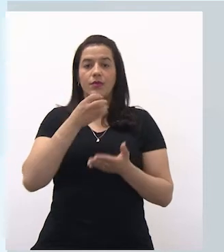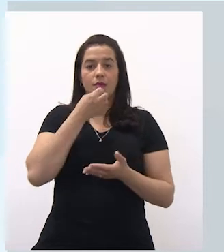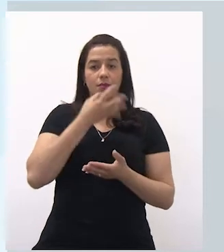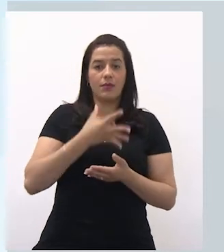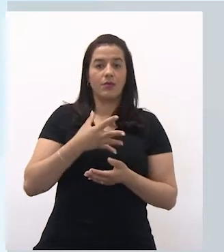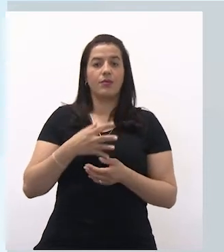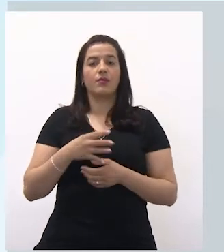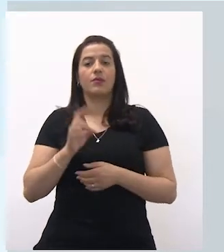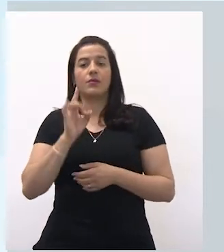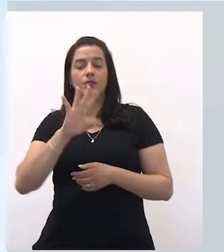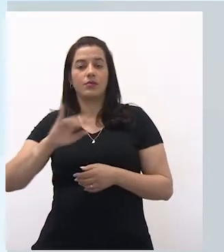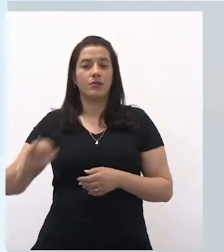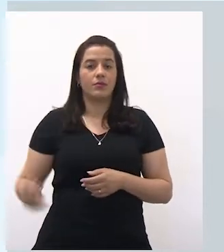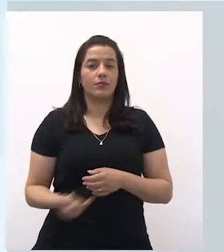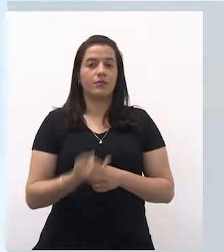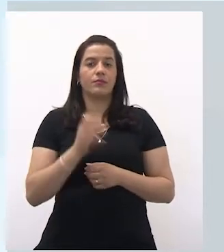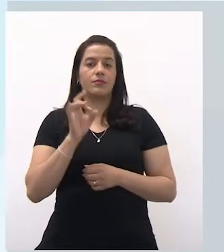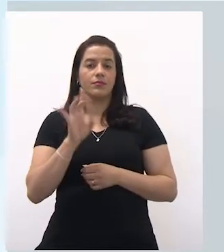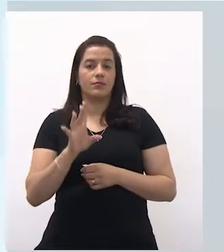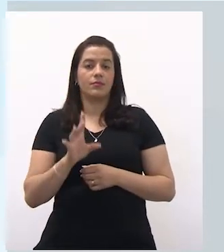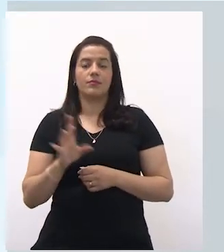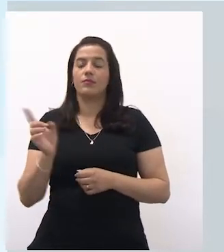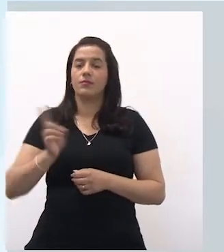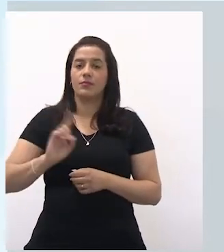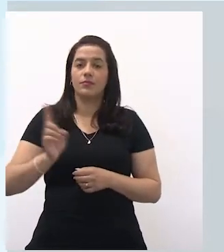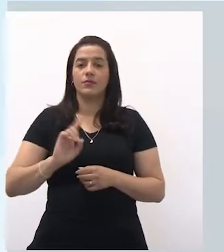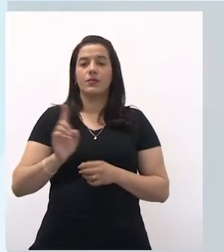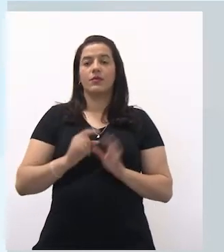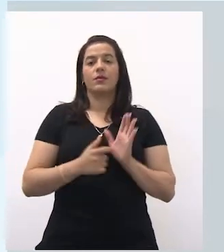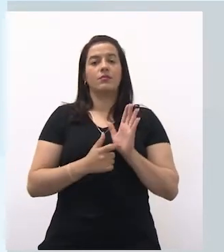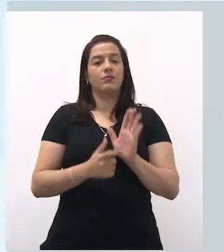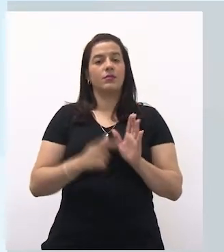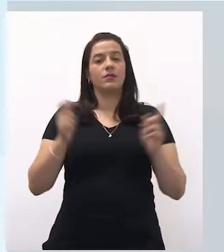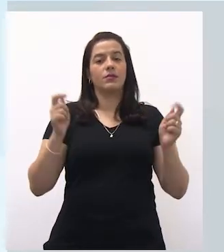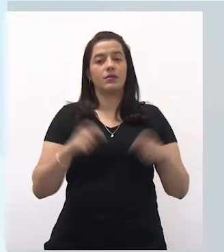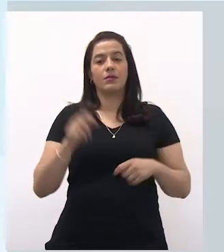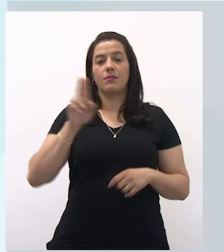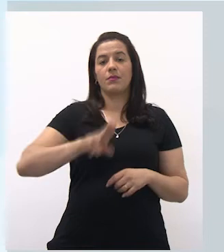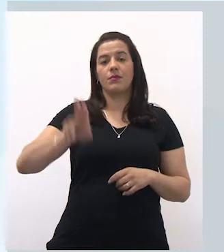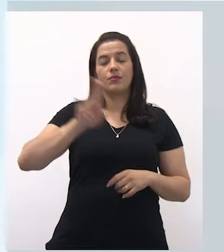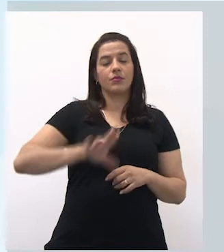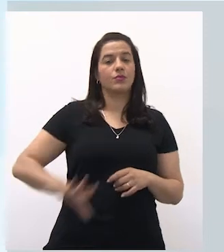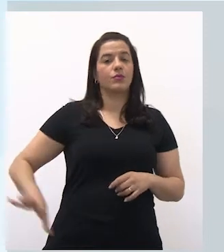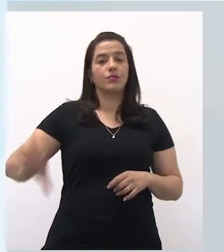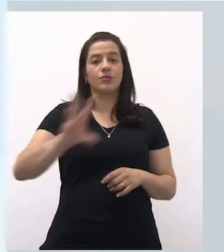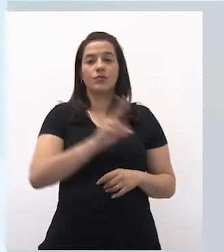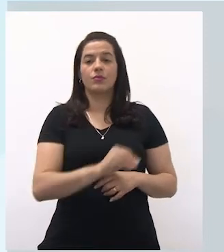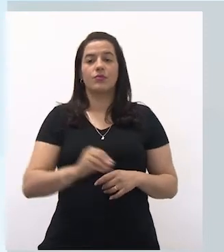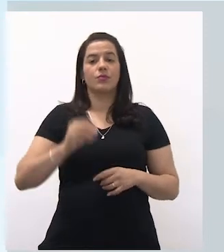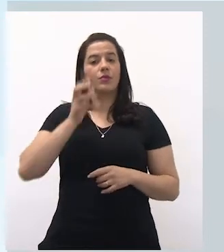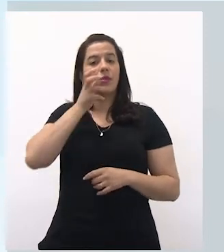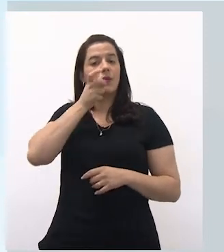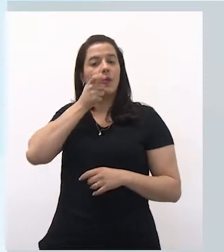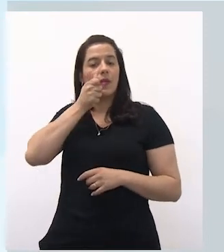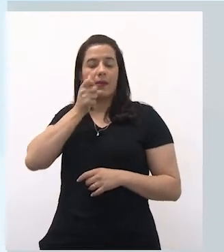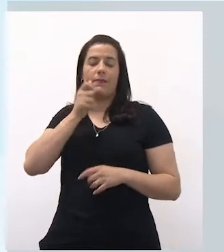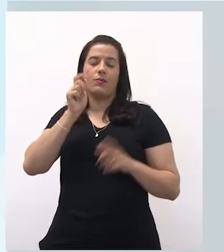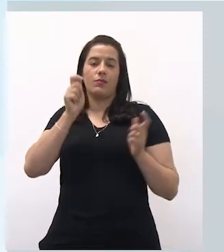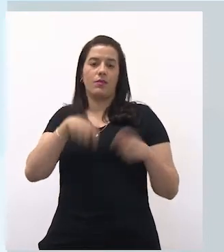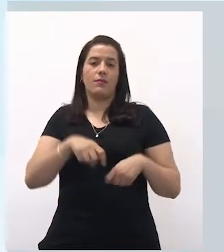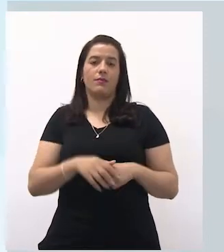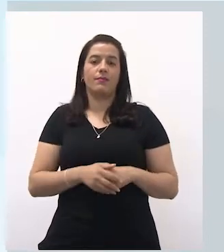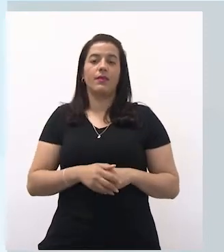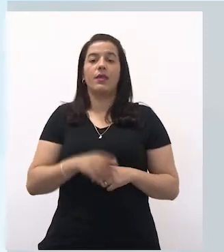limão que é aproveitado. Não, olha, o limão, eu posso usar todas as partes do limão, por exemplo. Aí